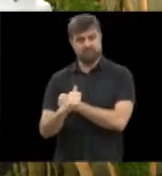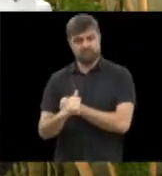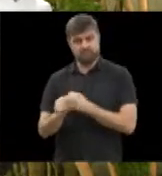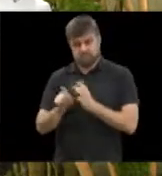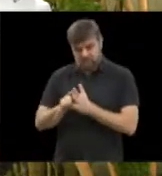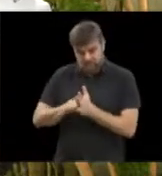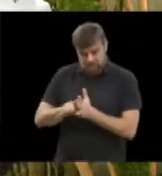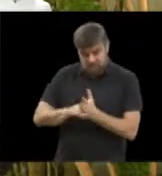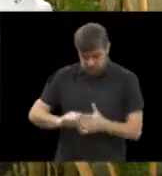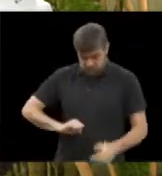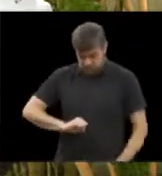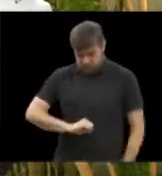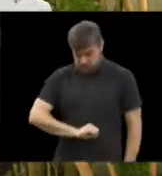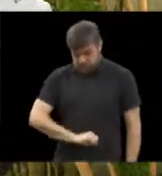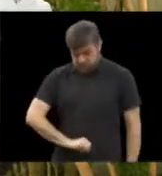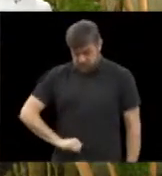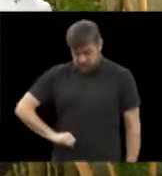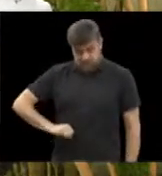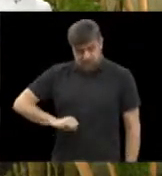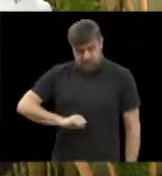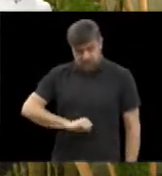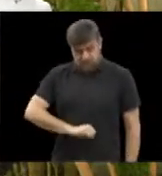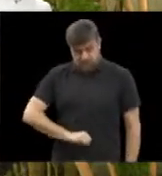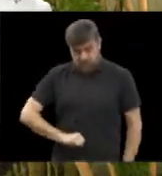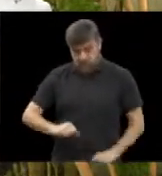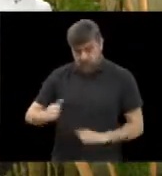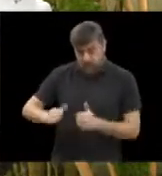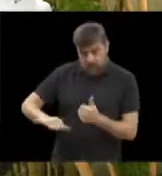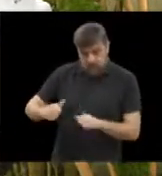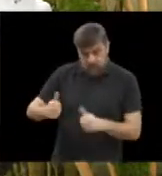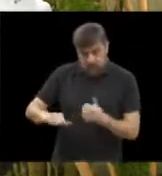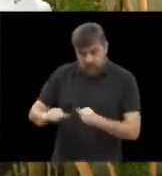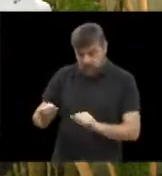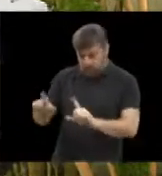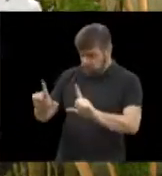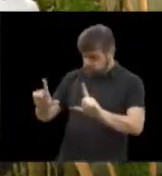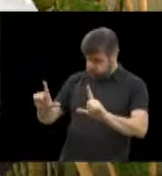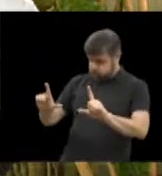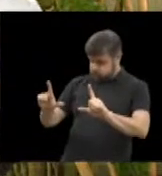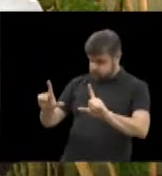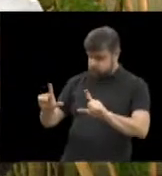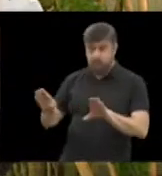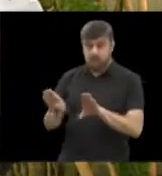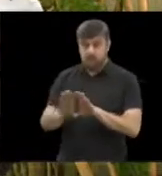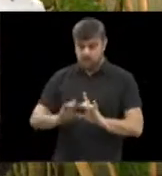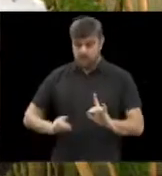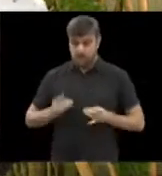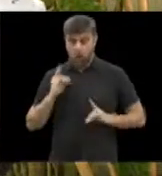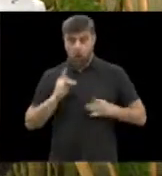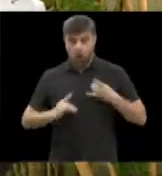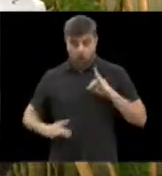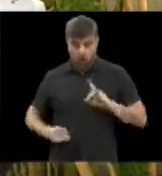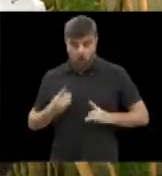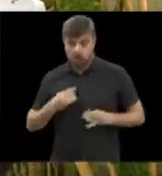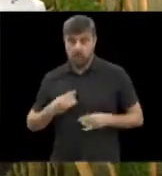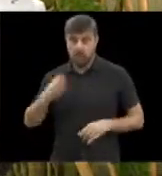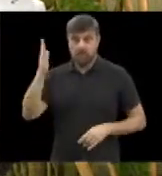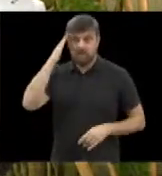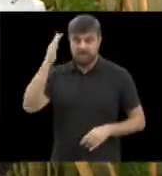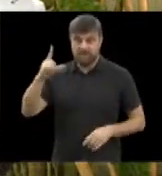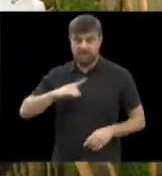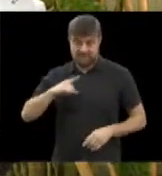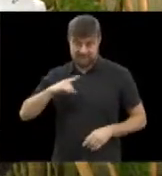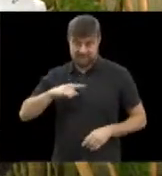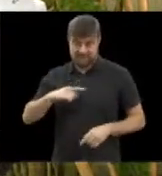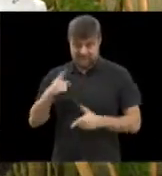investigação da pelve, uma avaliação de imagens, investigação de uns hormônios, que é o CA125, que é um